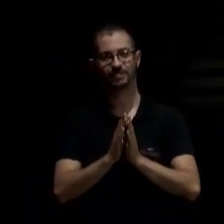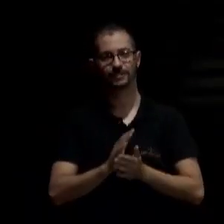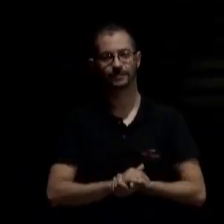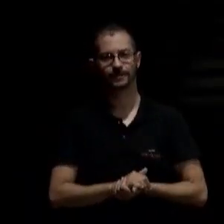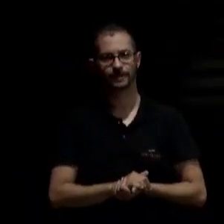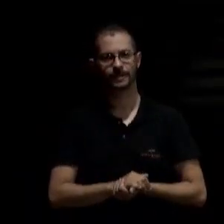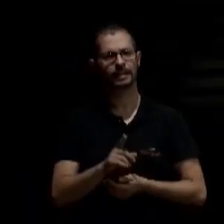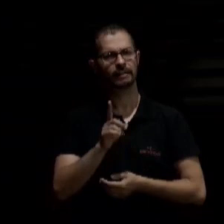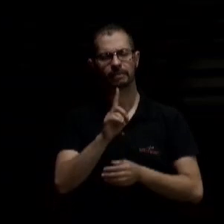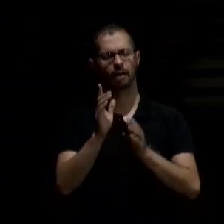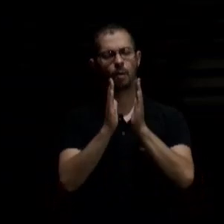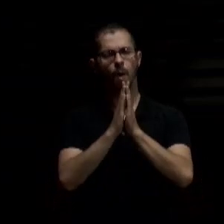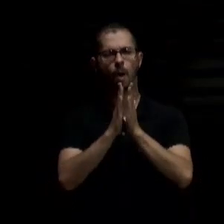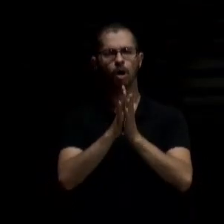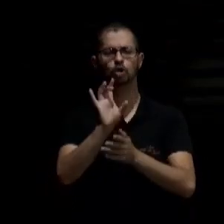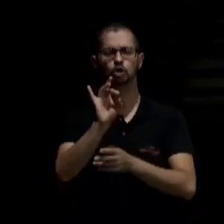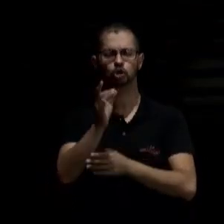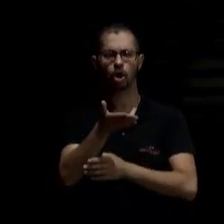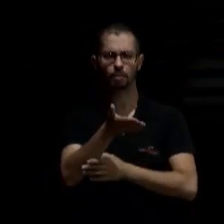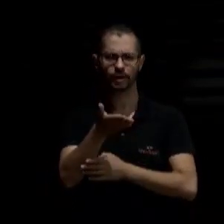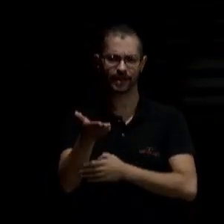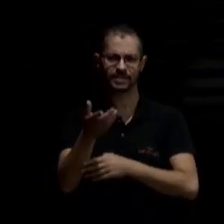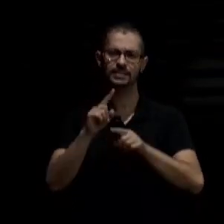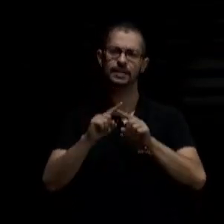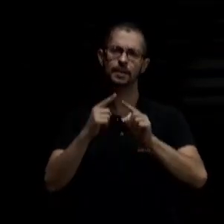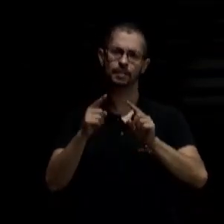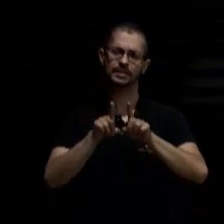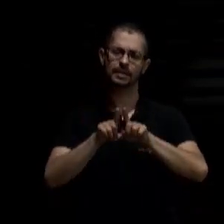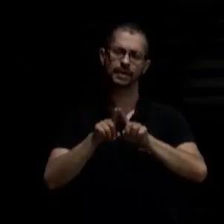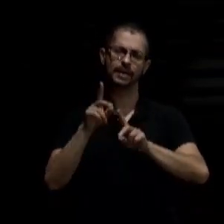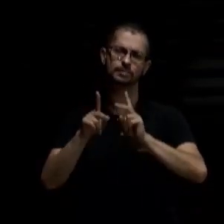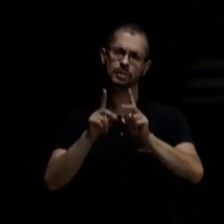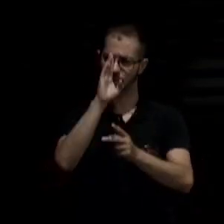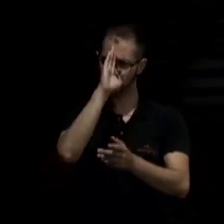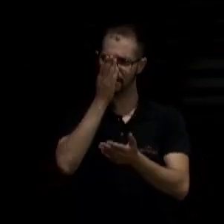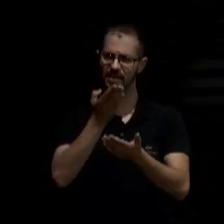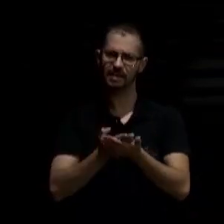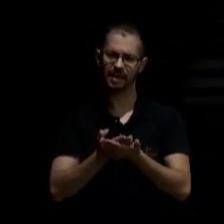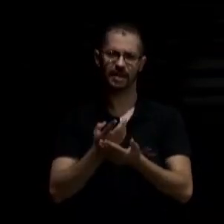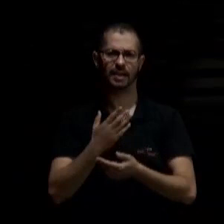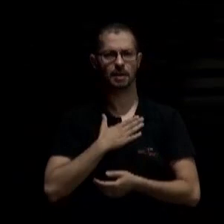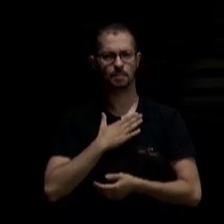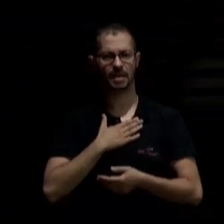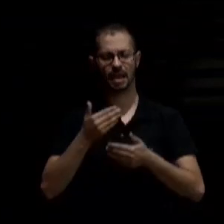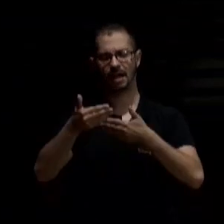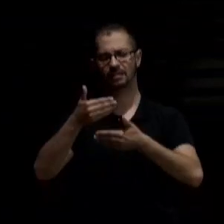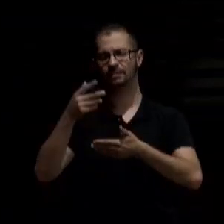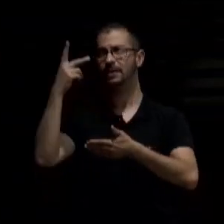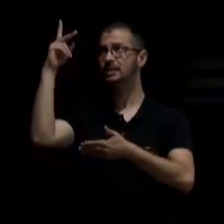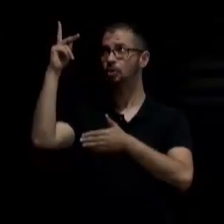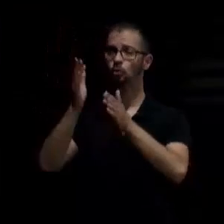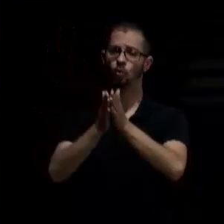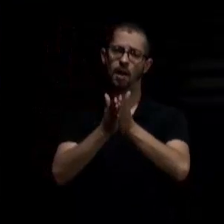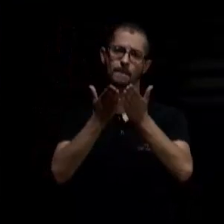Não rogo somente por estes, mas também por aqueles que vierem a crer em mim, por intermédio da sua palavra. Agora aqui